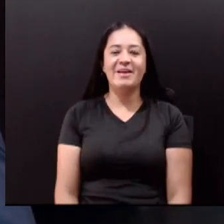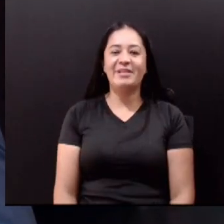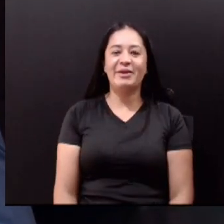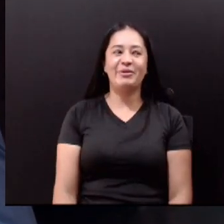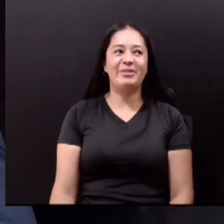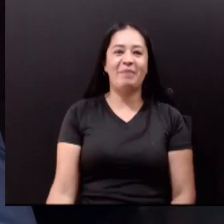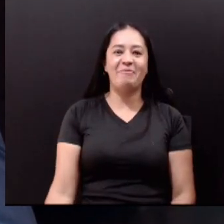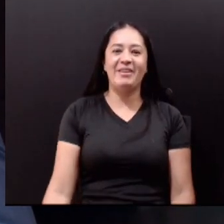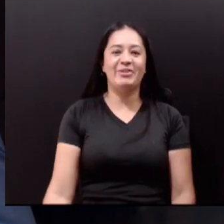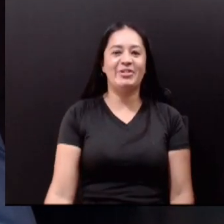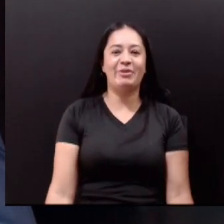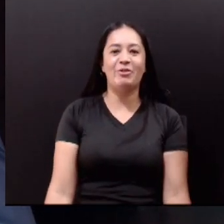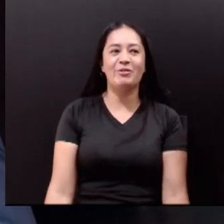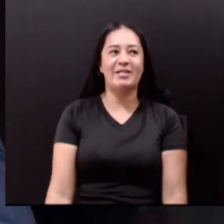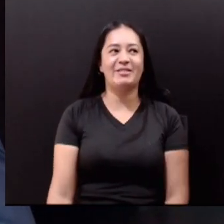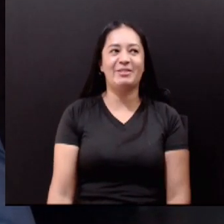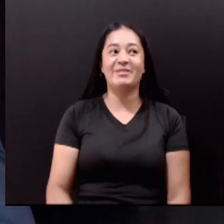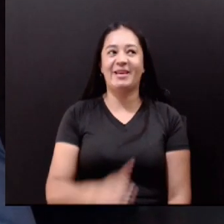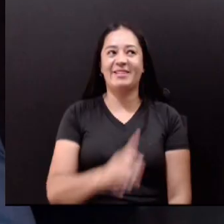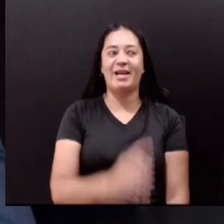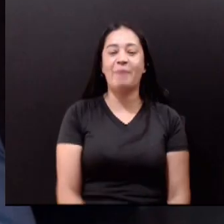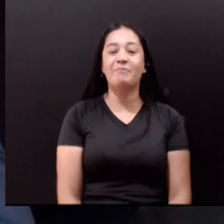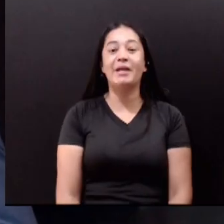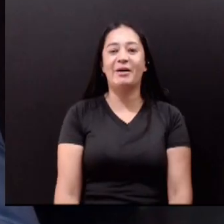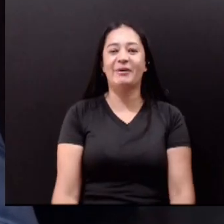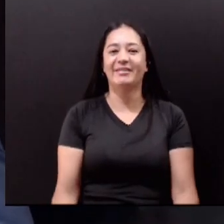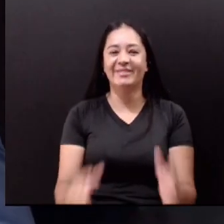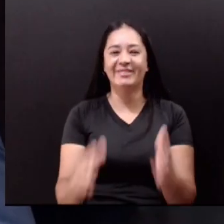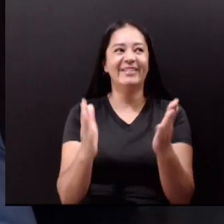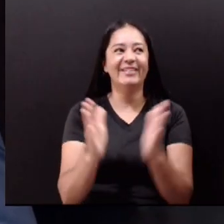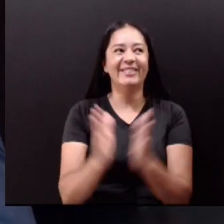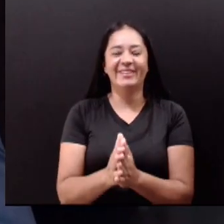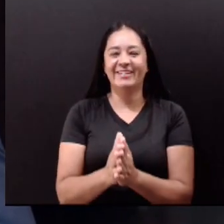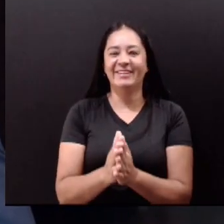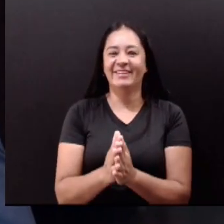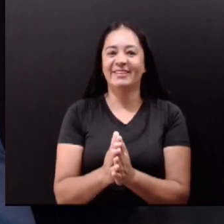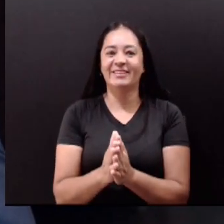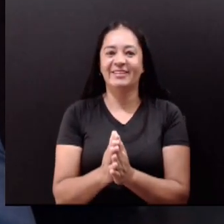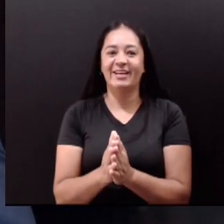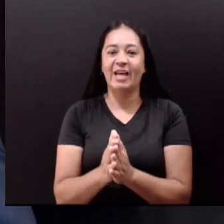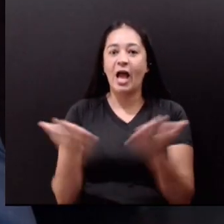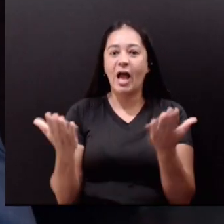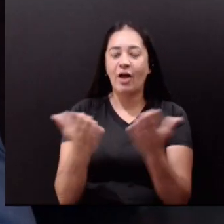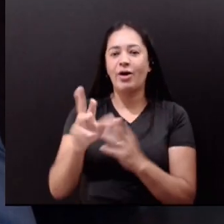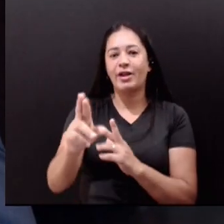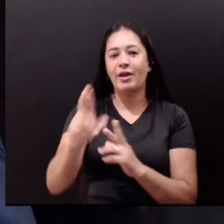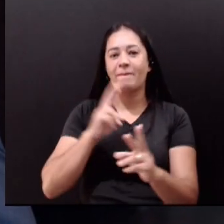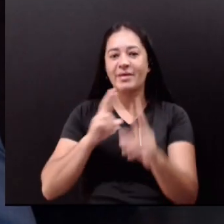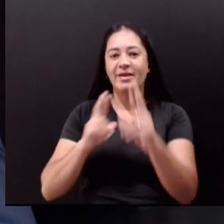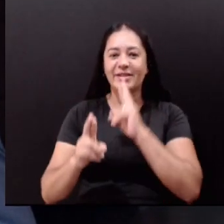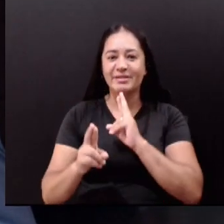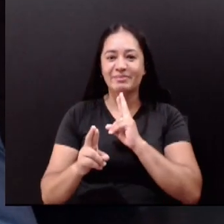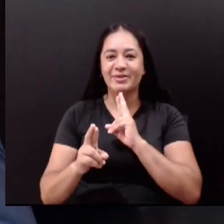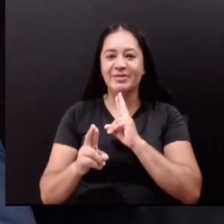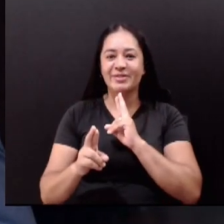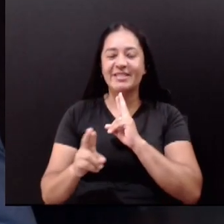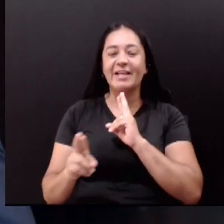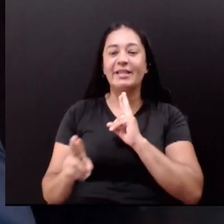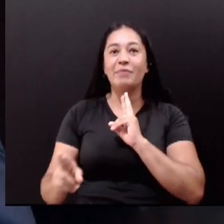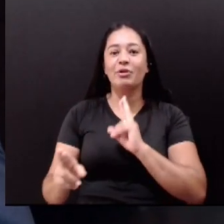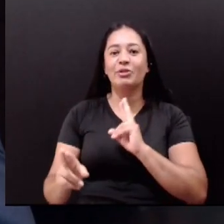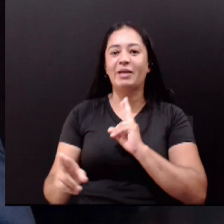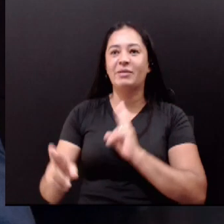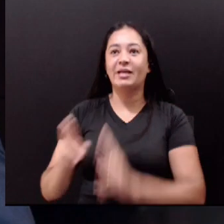né? Então, a gente tem que pensar um pouco sobre isso também. Agora, respondendo à questão do Leandro, é uma é um problema